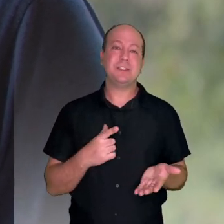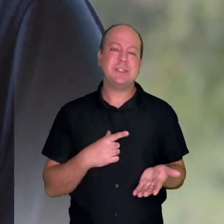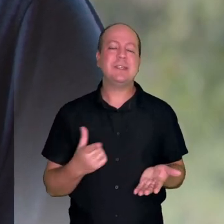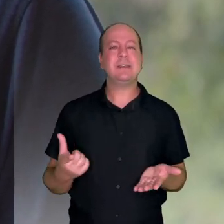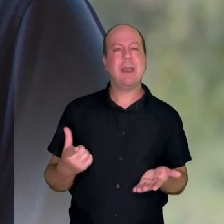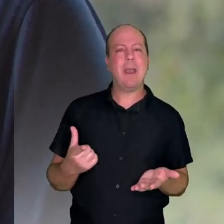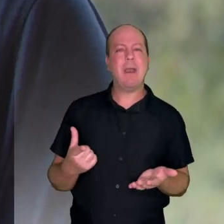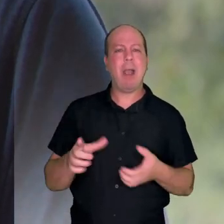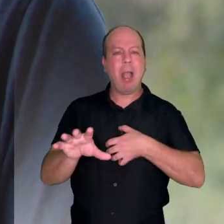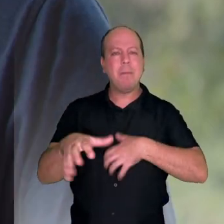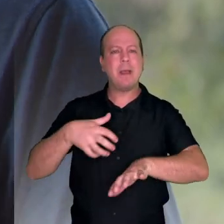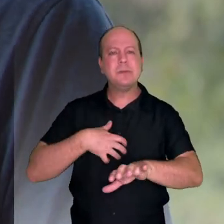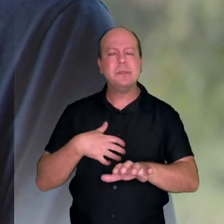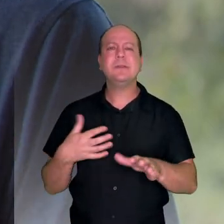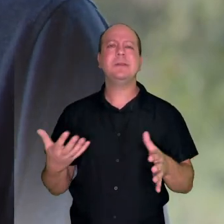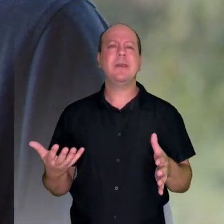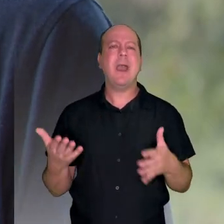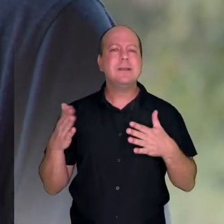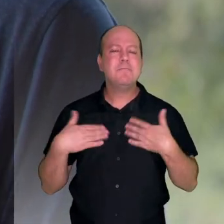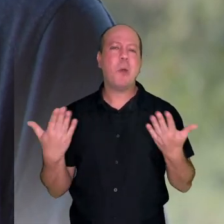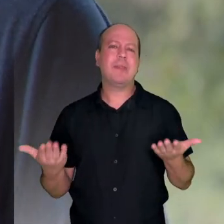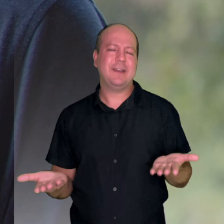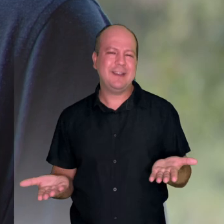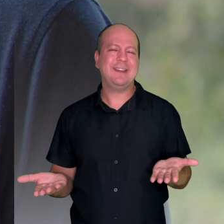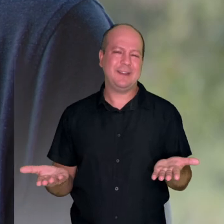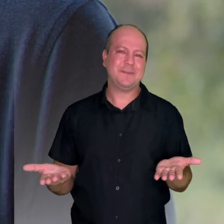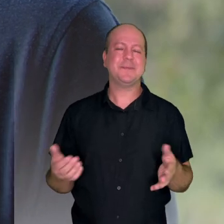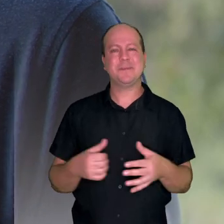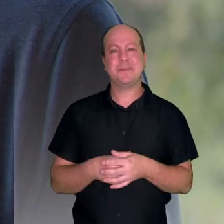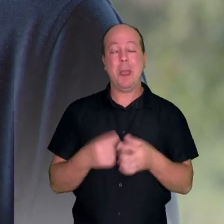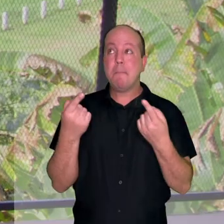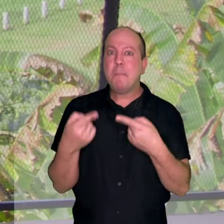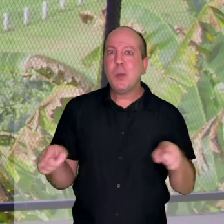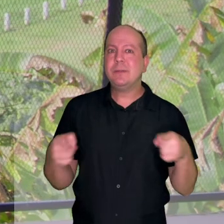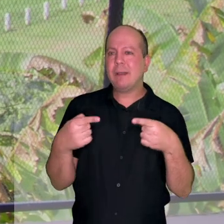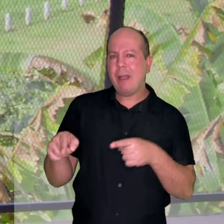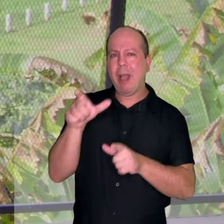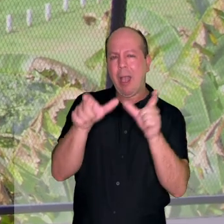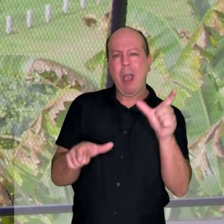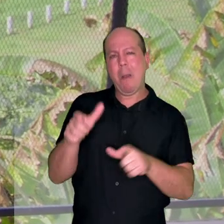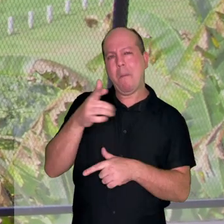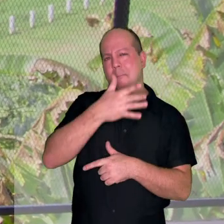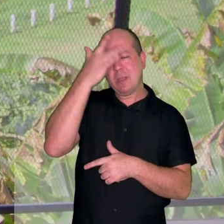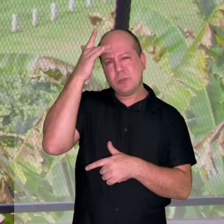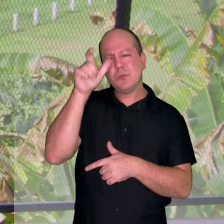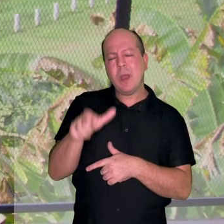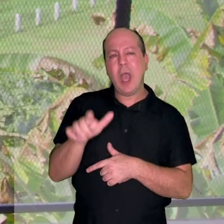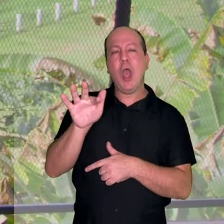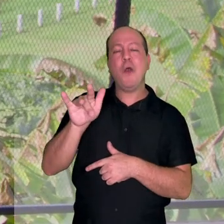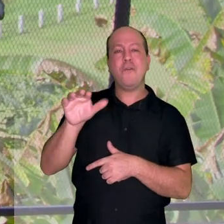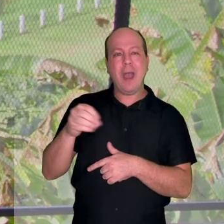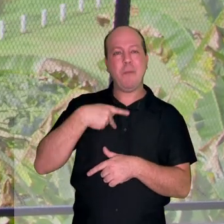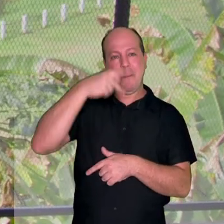tinham uma empatia muito espontânea, né? Musical e pessoalmente, né?